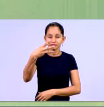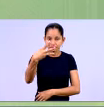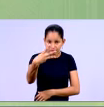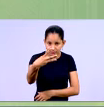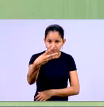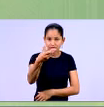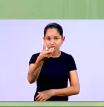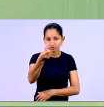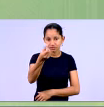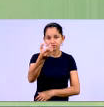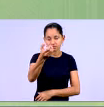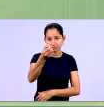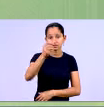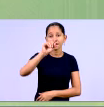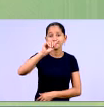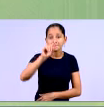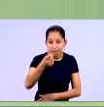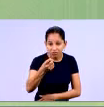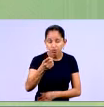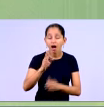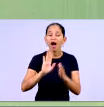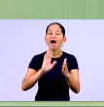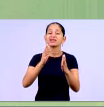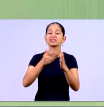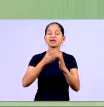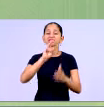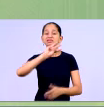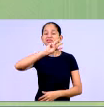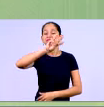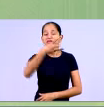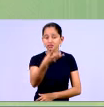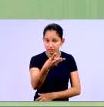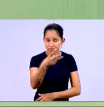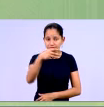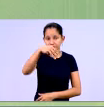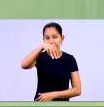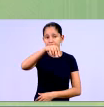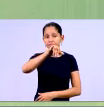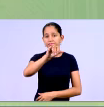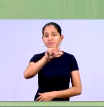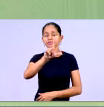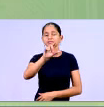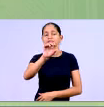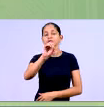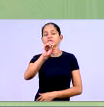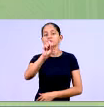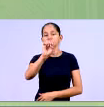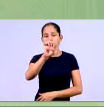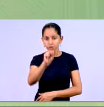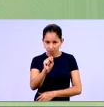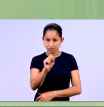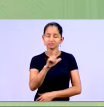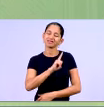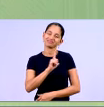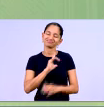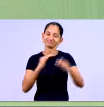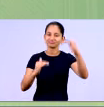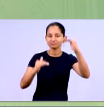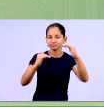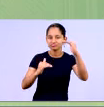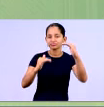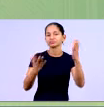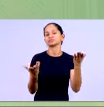3 milhões e 600 mil. Está lá, artigo 3º, inciso 2º da Lei Complementar 123 de